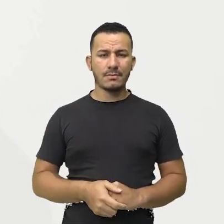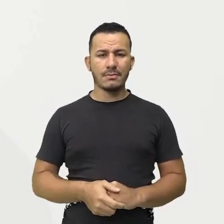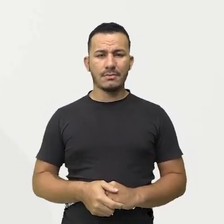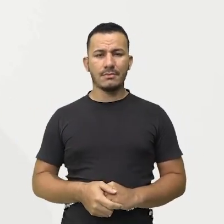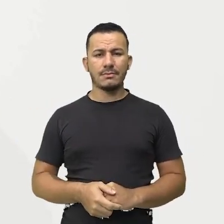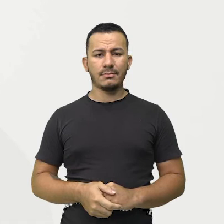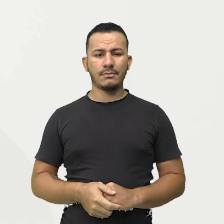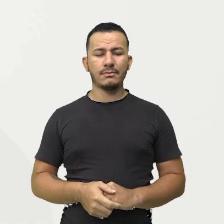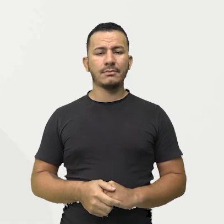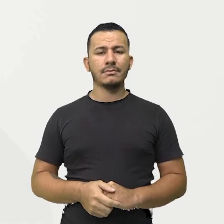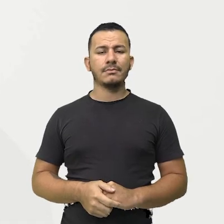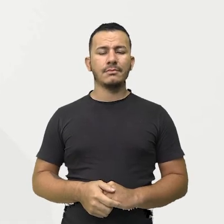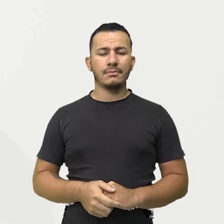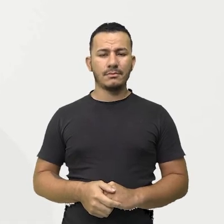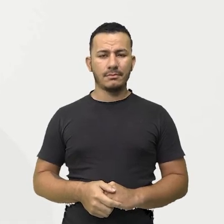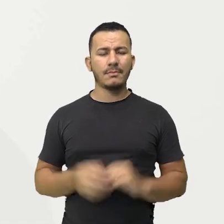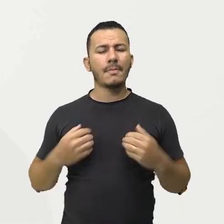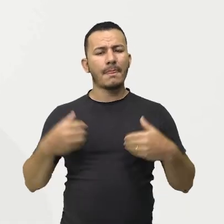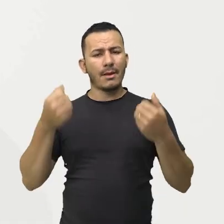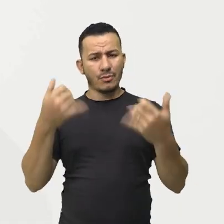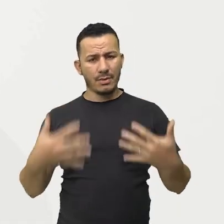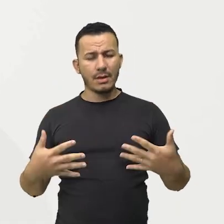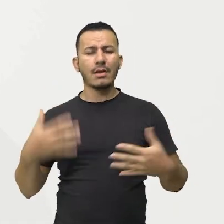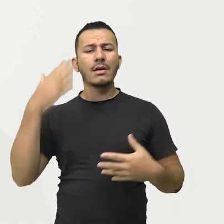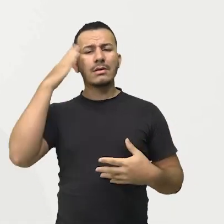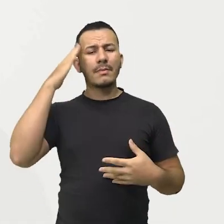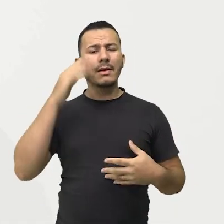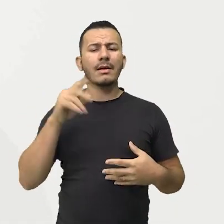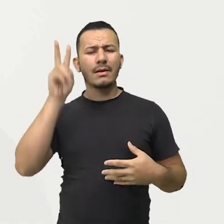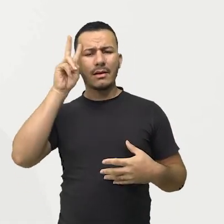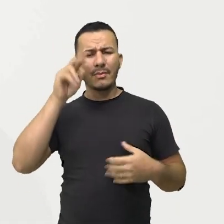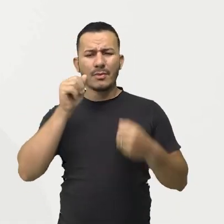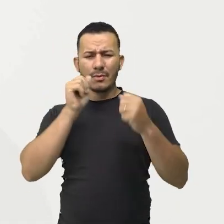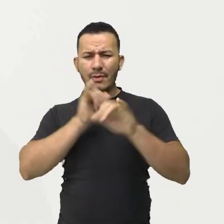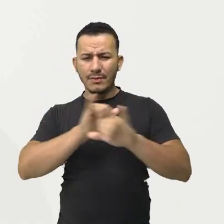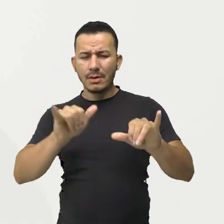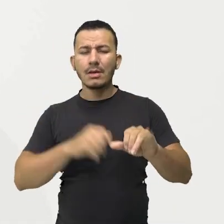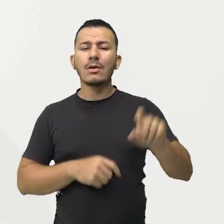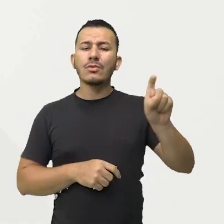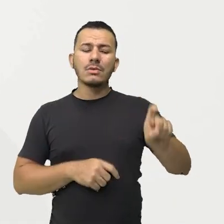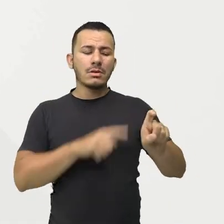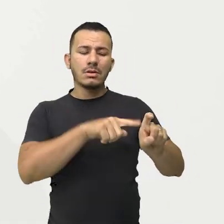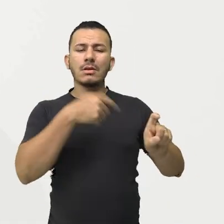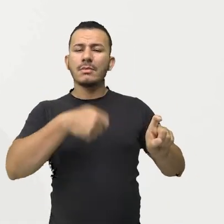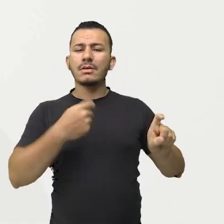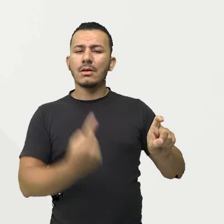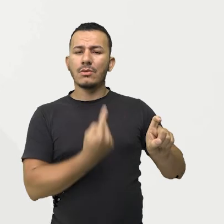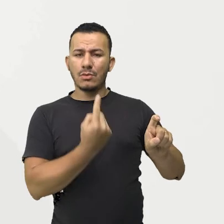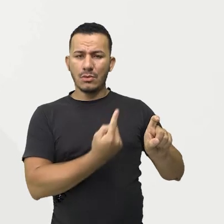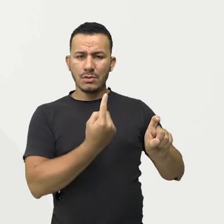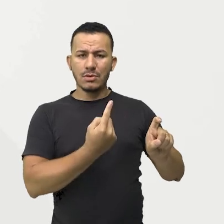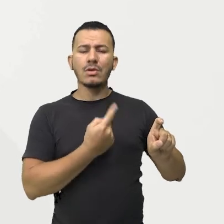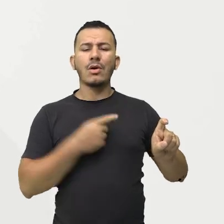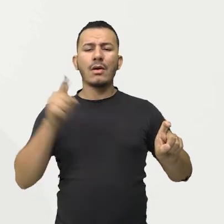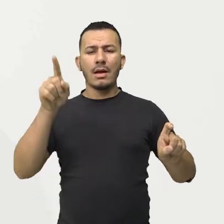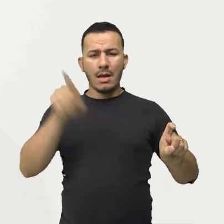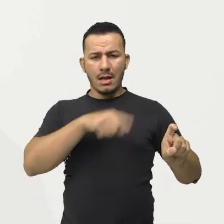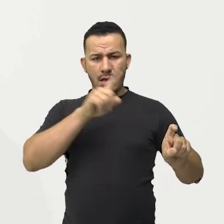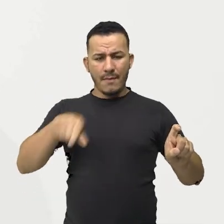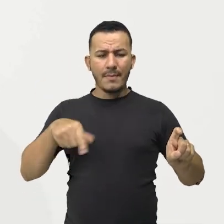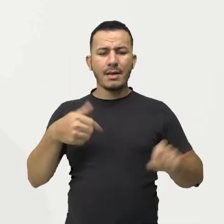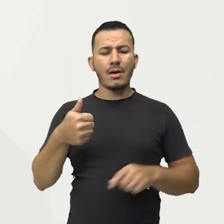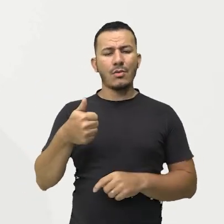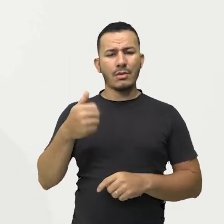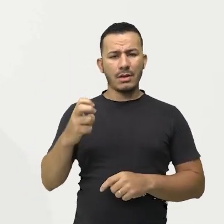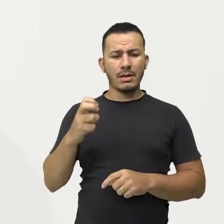135. Lembra? Eu quero deixar o x sozinho. Então, a primeira coisa que eu tenho que fazer é eliminar o 15 que está aqui na